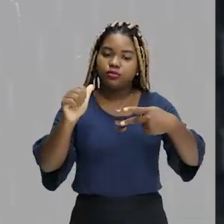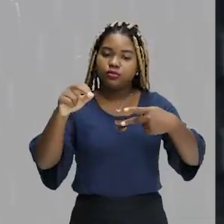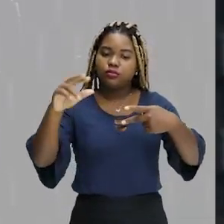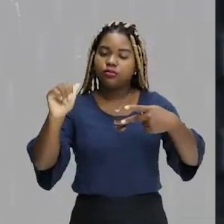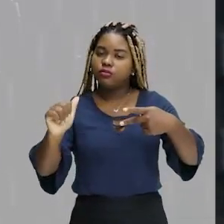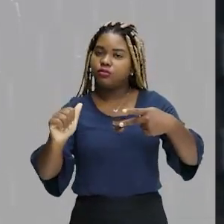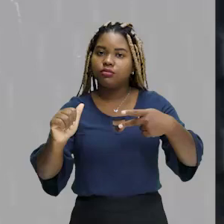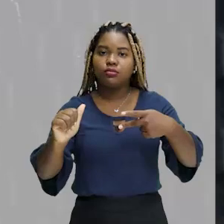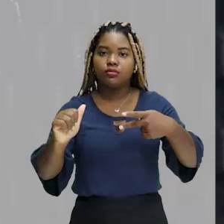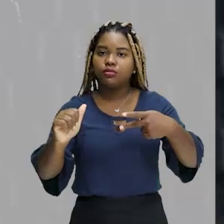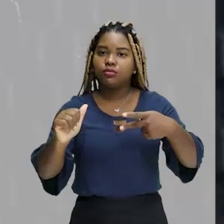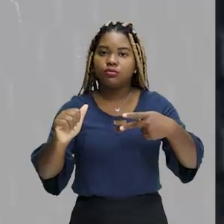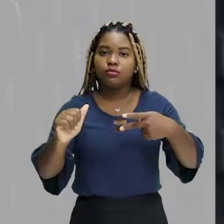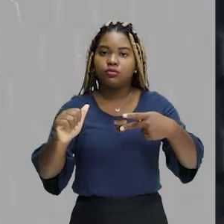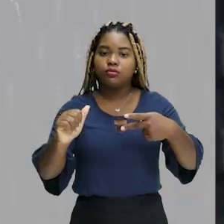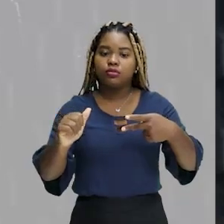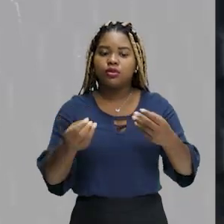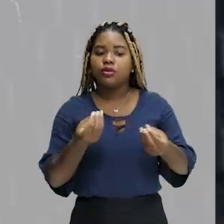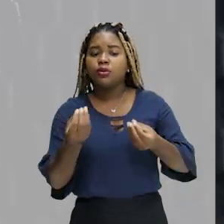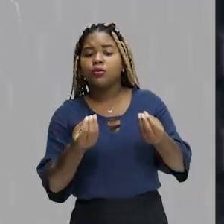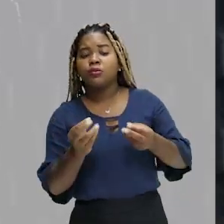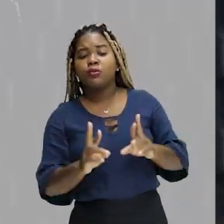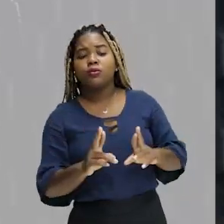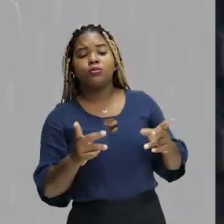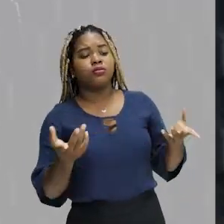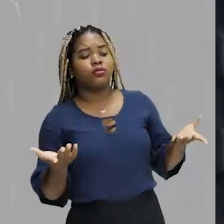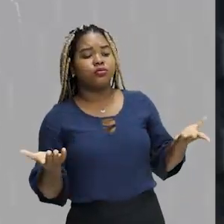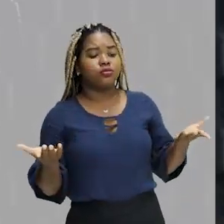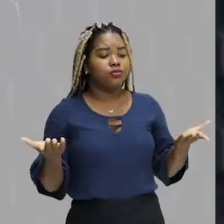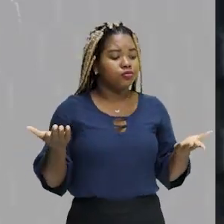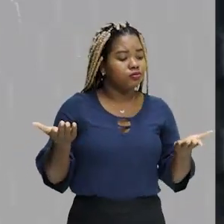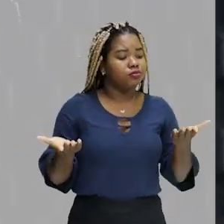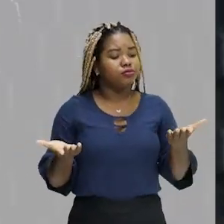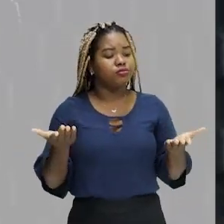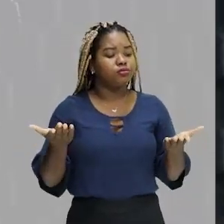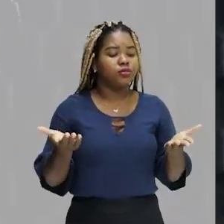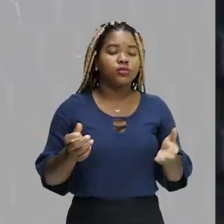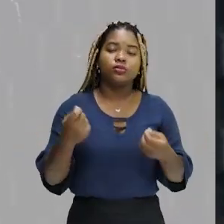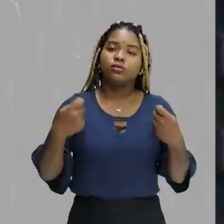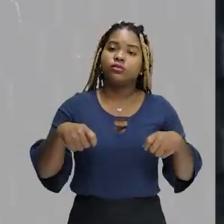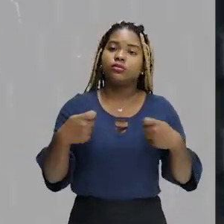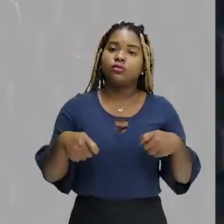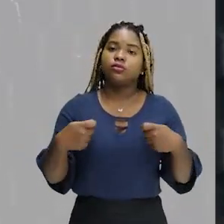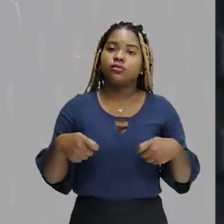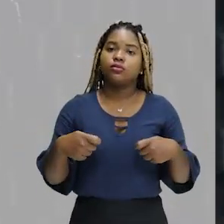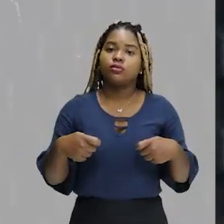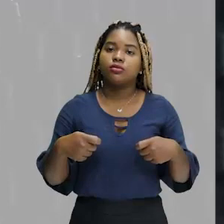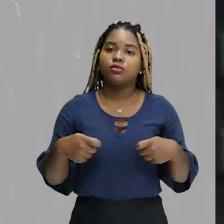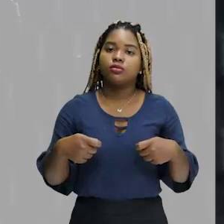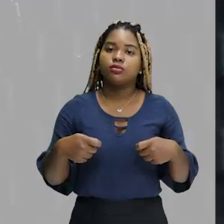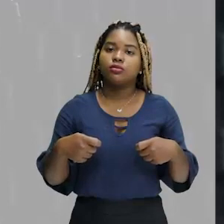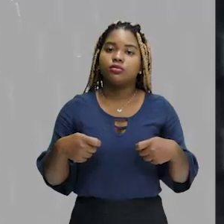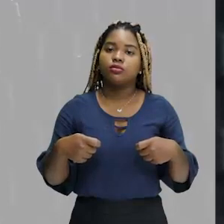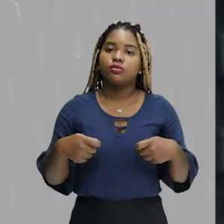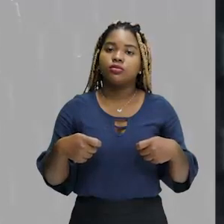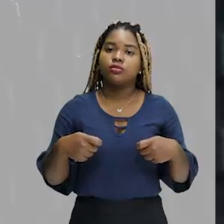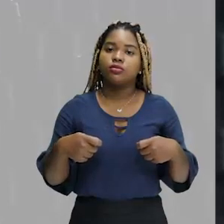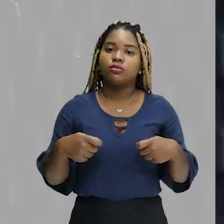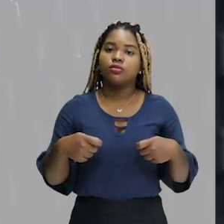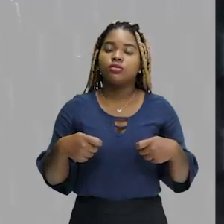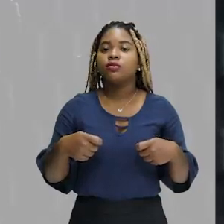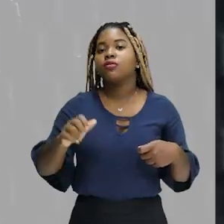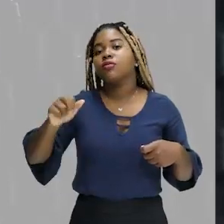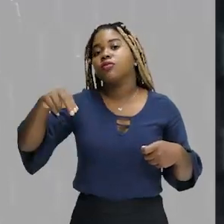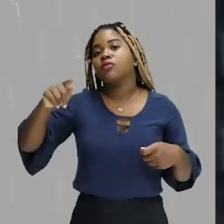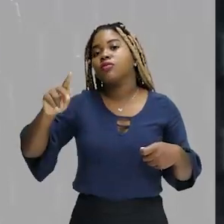não vai conseguir diferenciar um do outro. Vai ser necessário a gente abrir os ângulos de ligações do